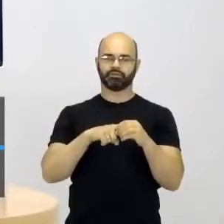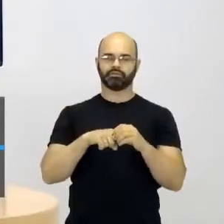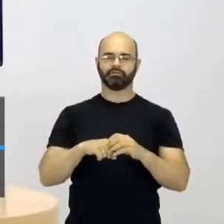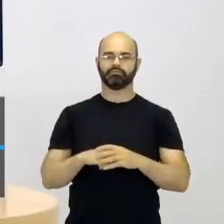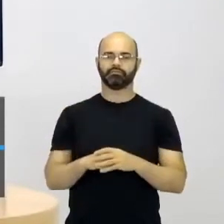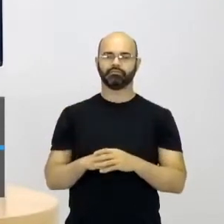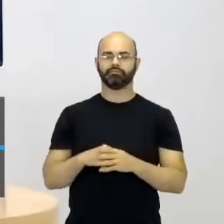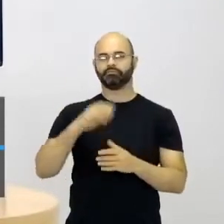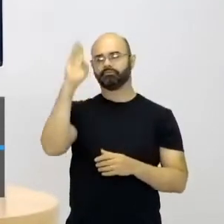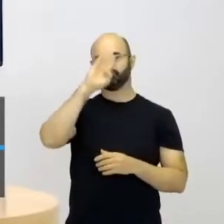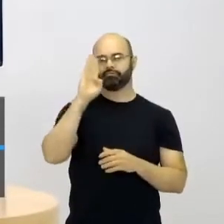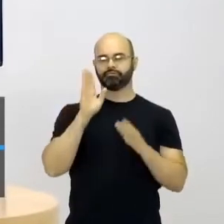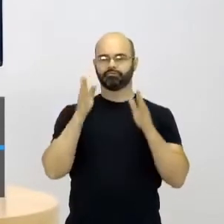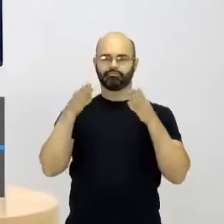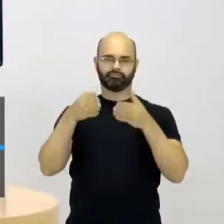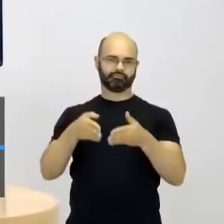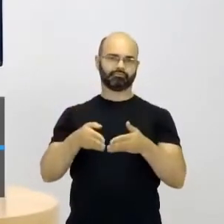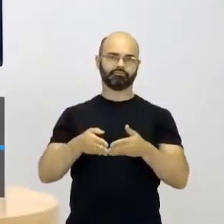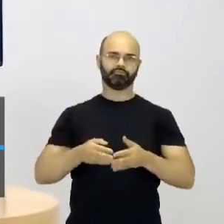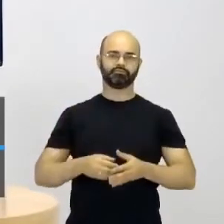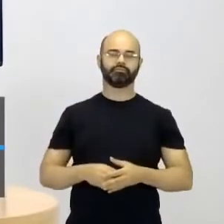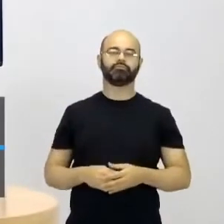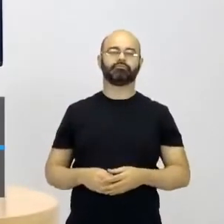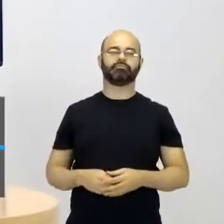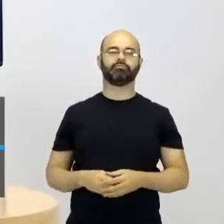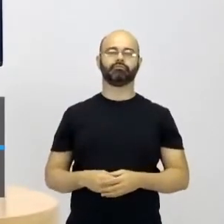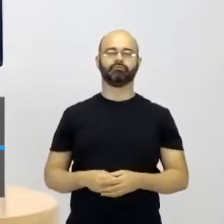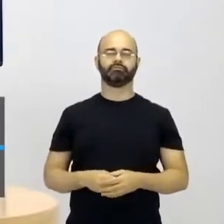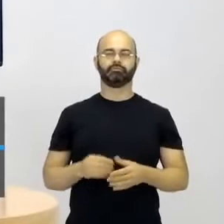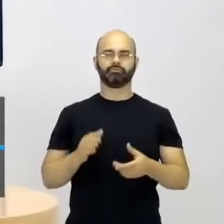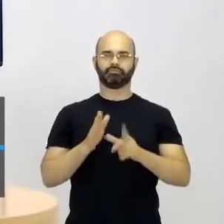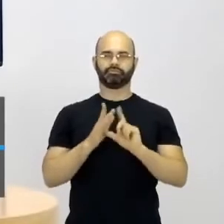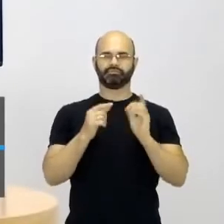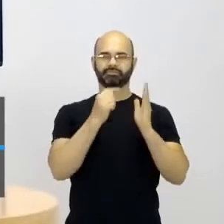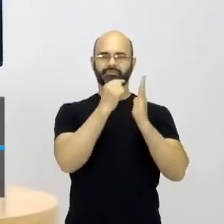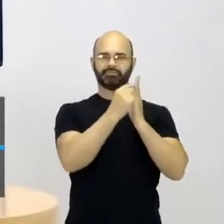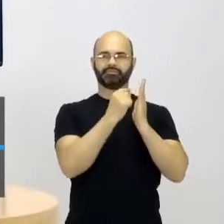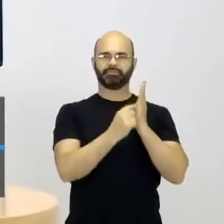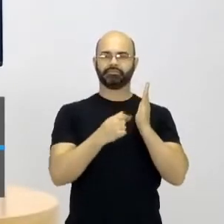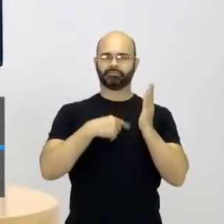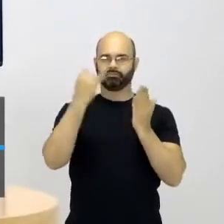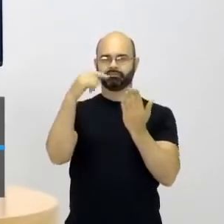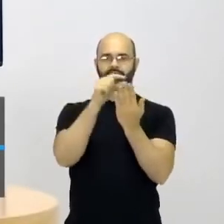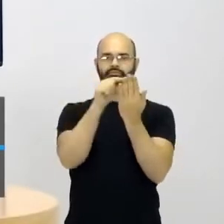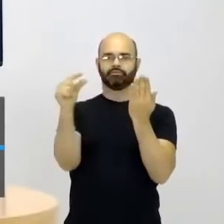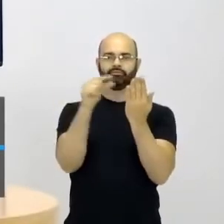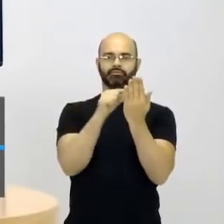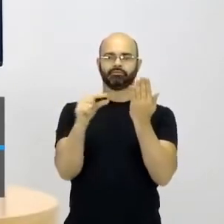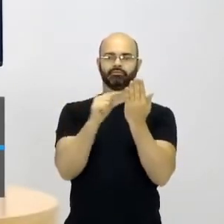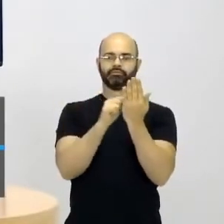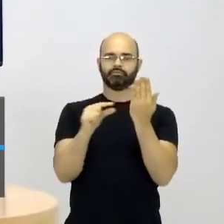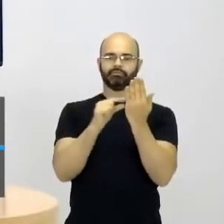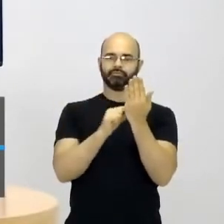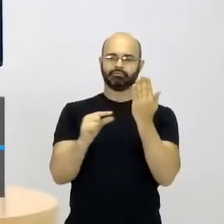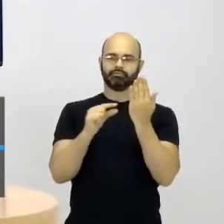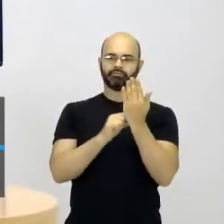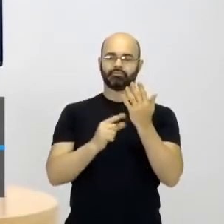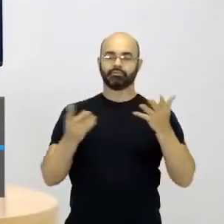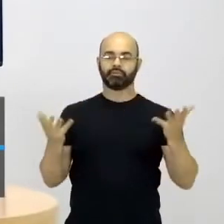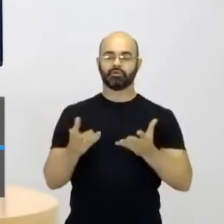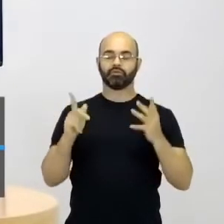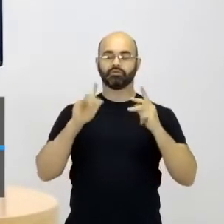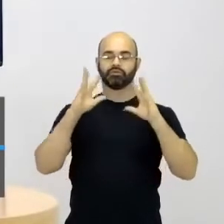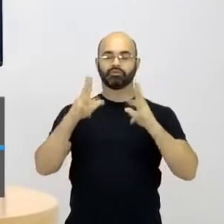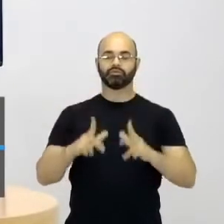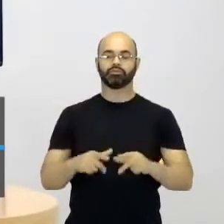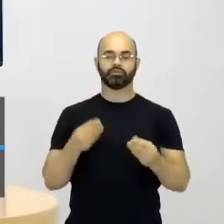Vamos voltar para o Brasil? Eu já expliquei para vocês, então, que tinha as capitanias hereditárias, e agora eu vou explicar os governos gerais. E